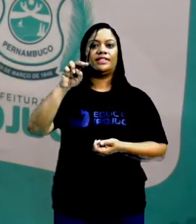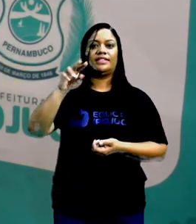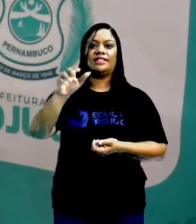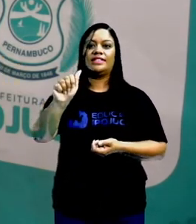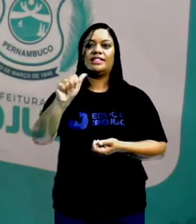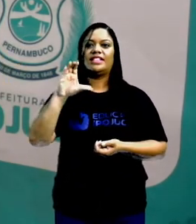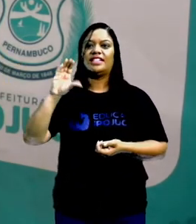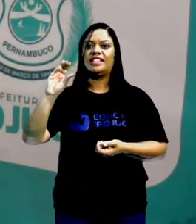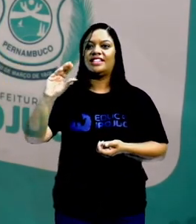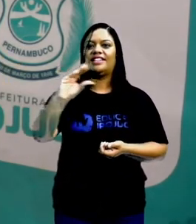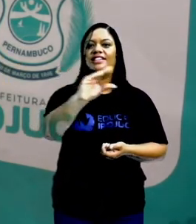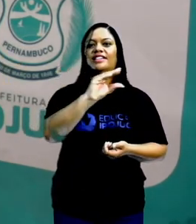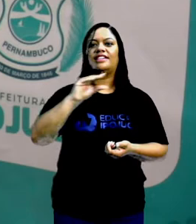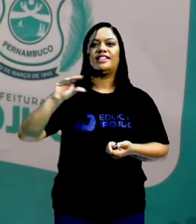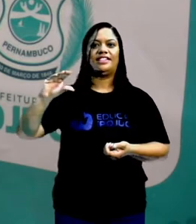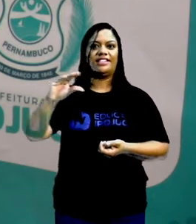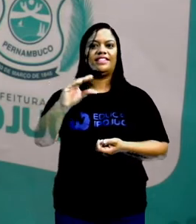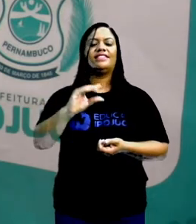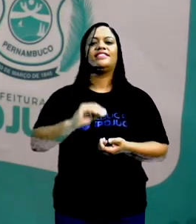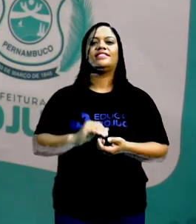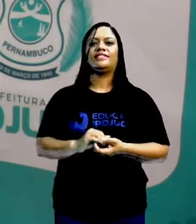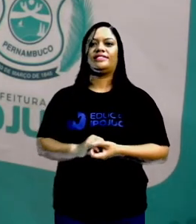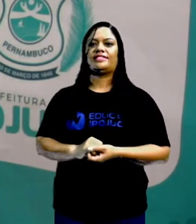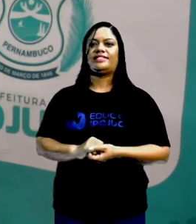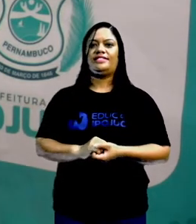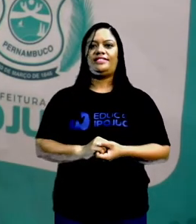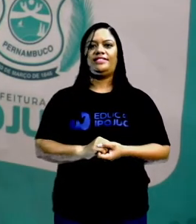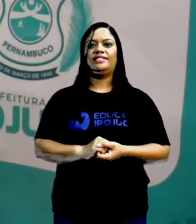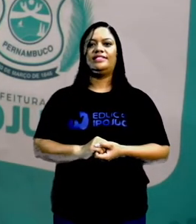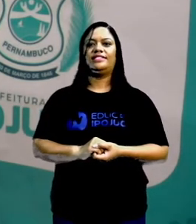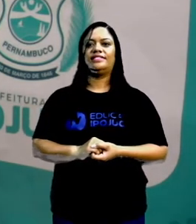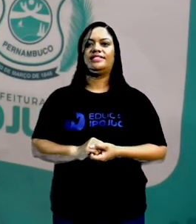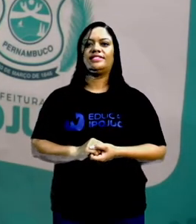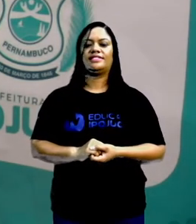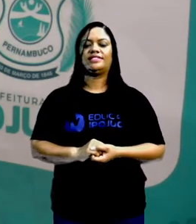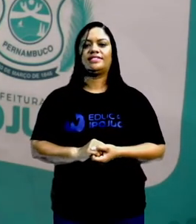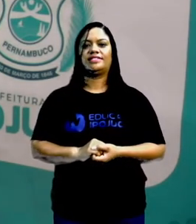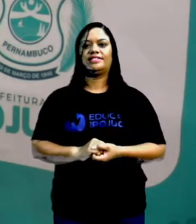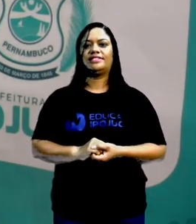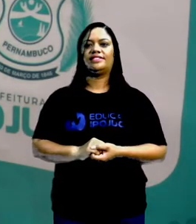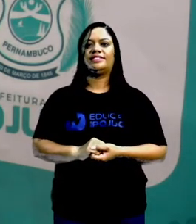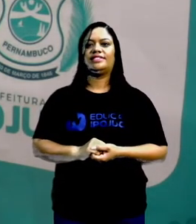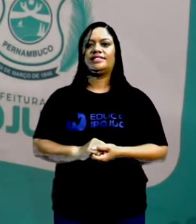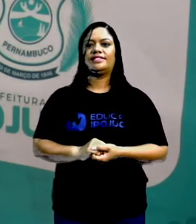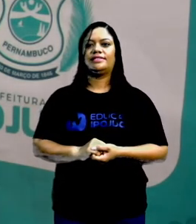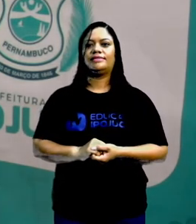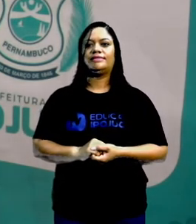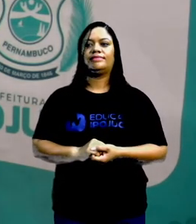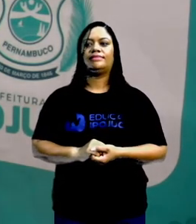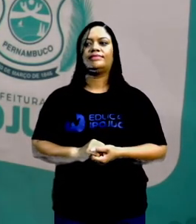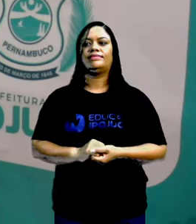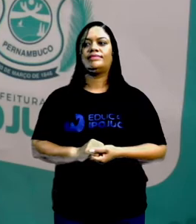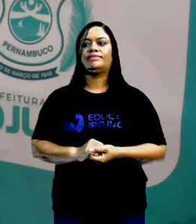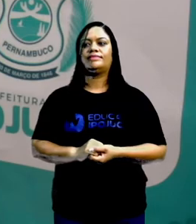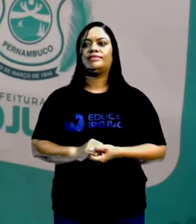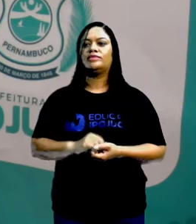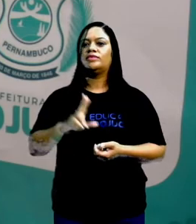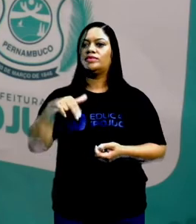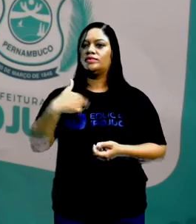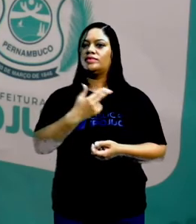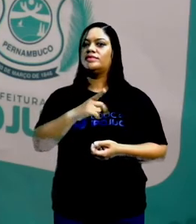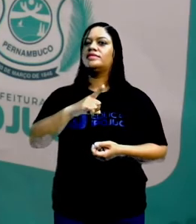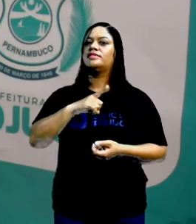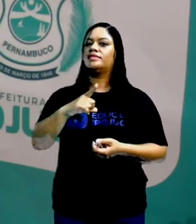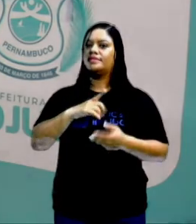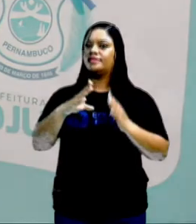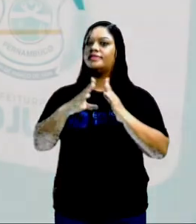eu vou falar, I, tá certo? Mas agora, hélice, olha, todo mundo tem uma